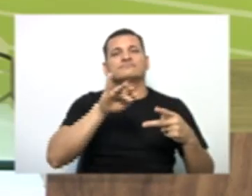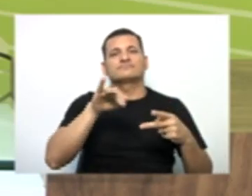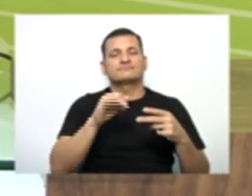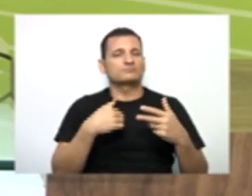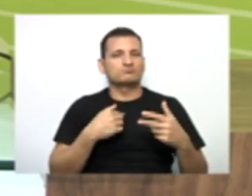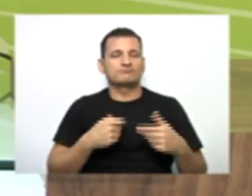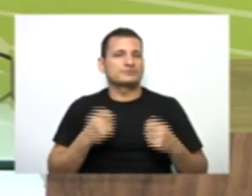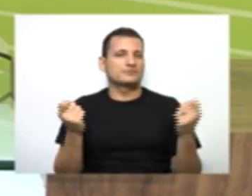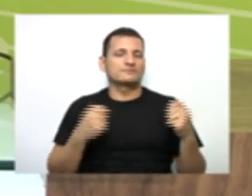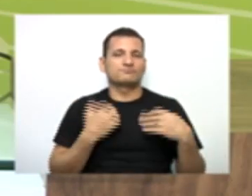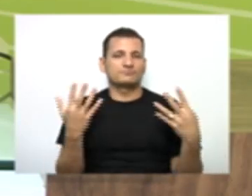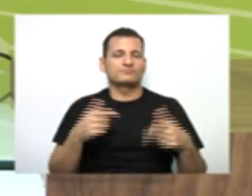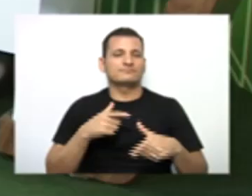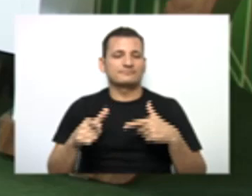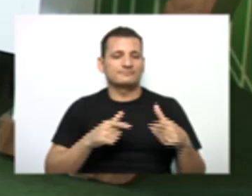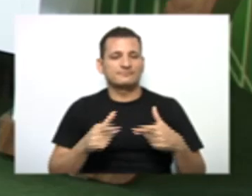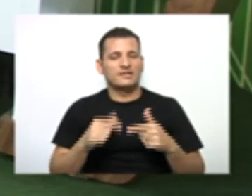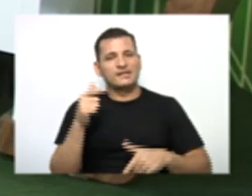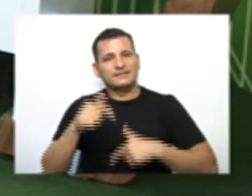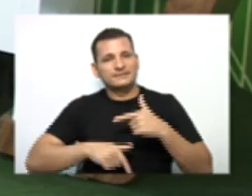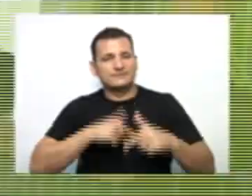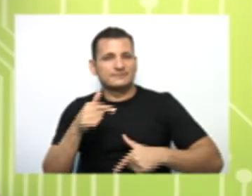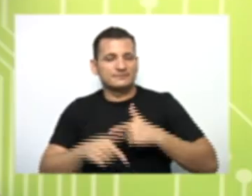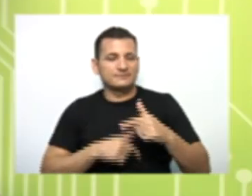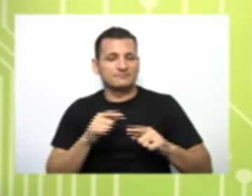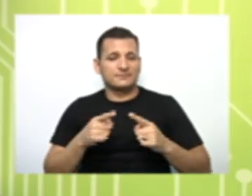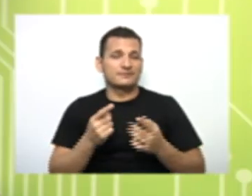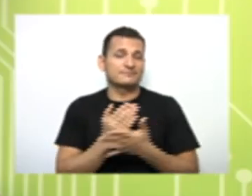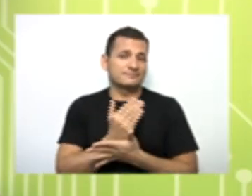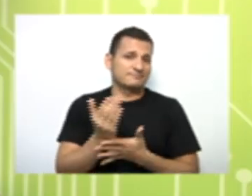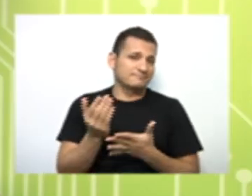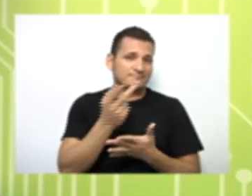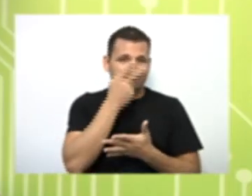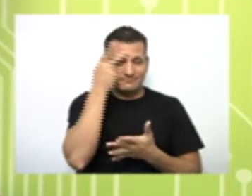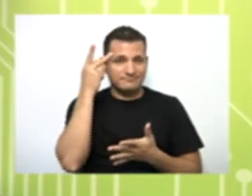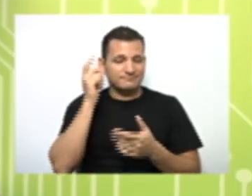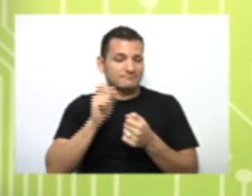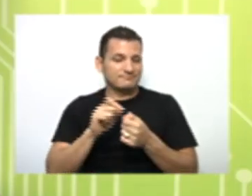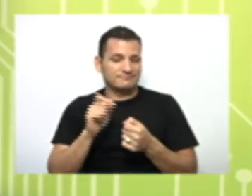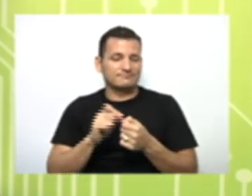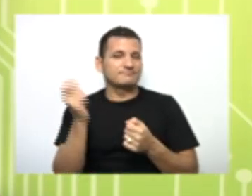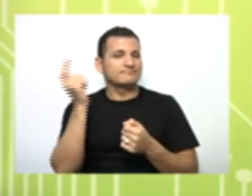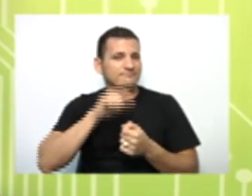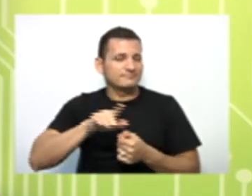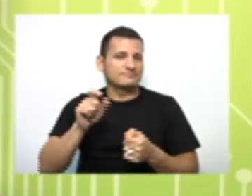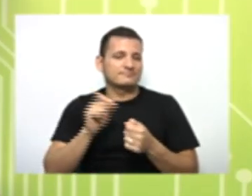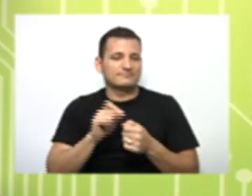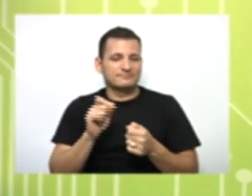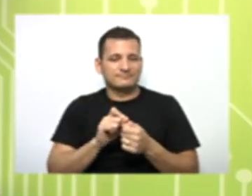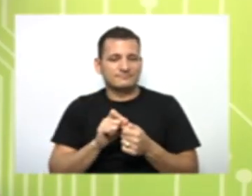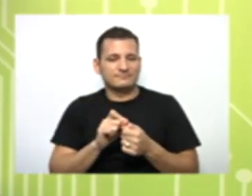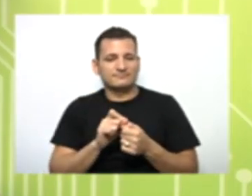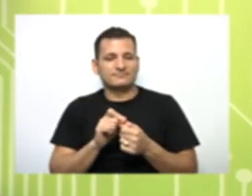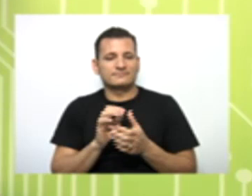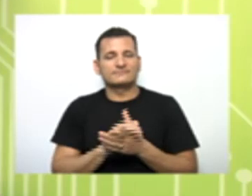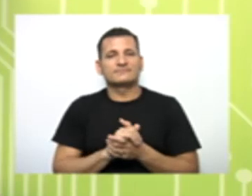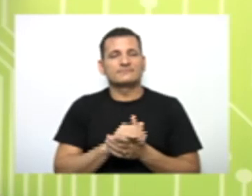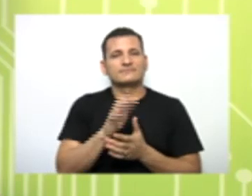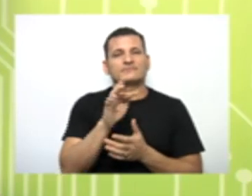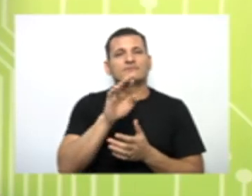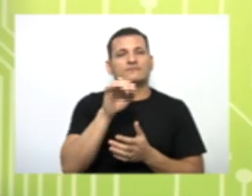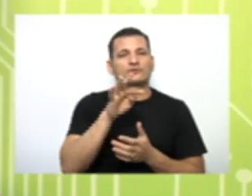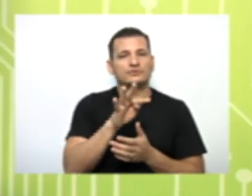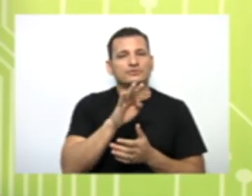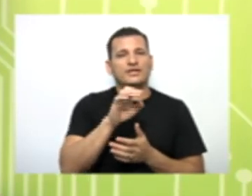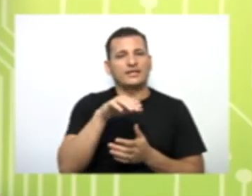todo o serviço, dá muito trabalho, professora. Dá muito trabalho, mas tem gente que faz. Tem gente que né? faz. Tem gente que consegue fazer tanto o front-end, que é